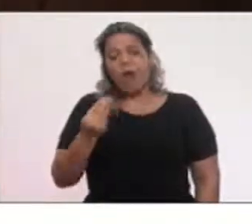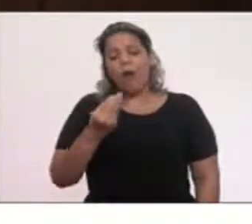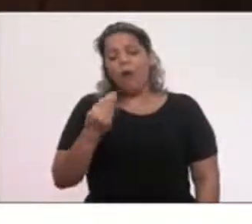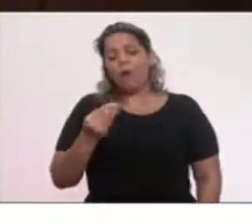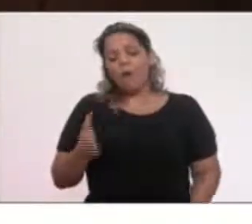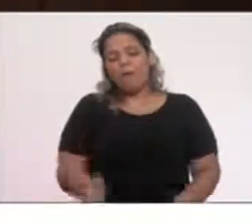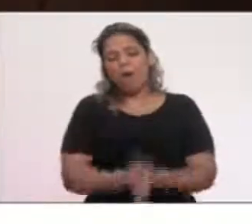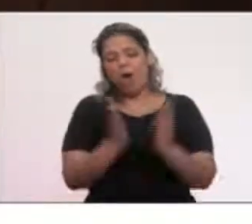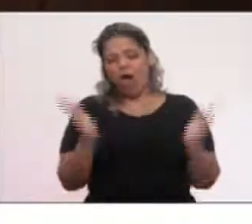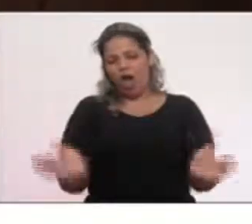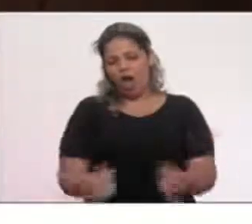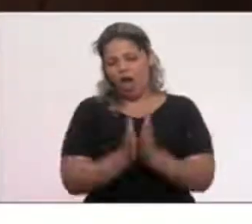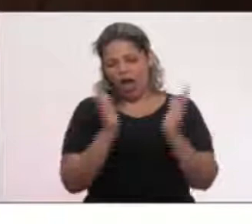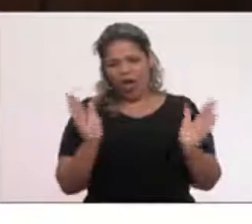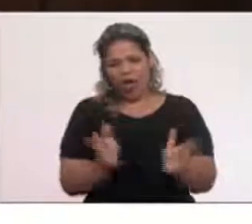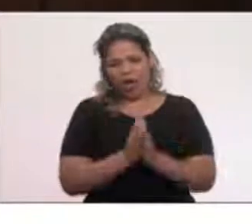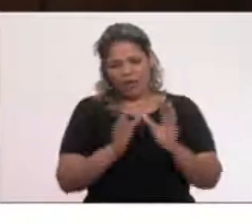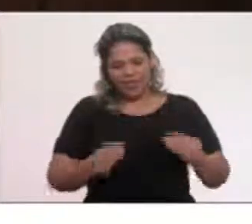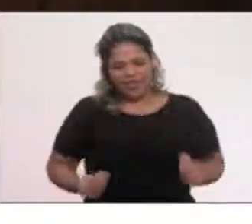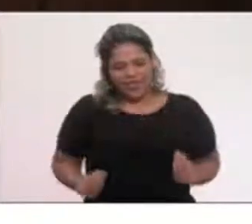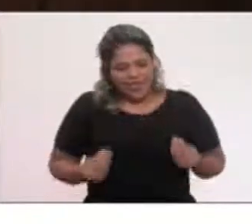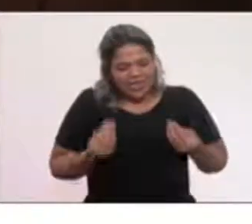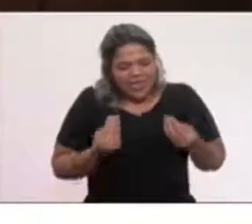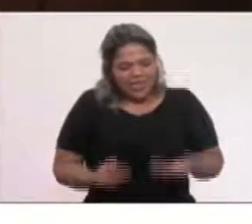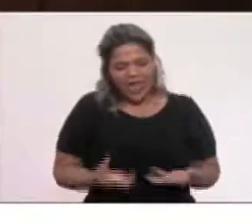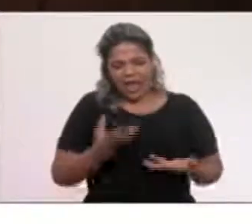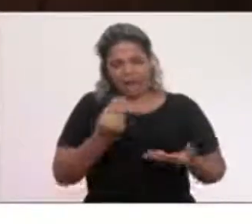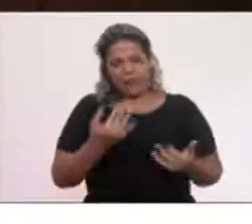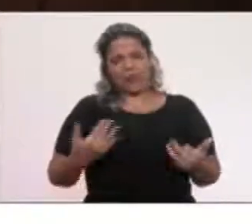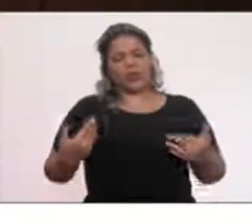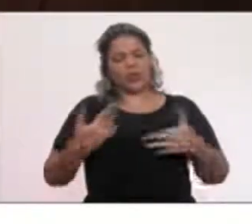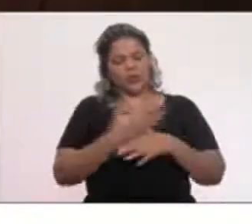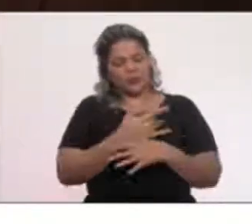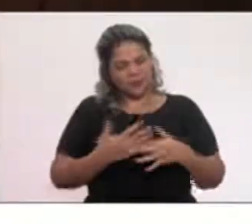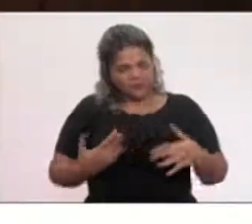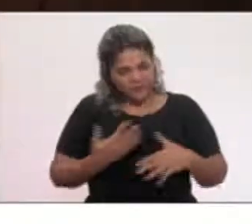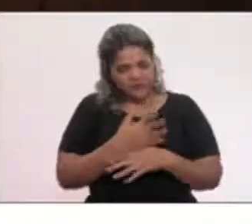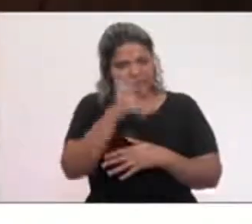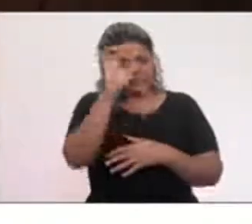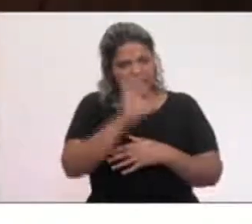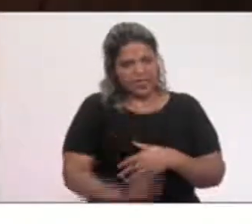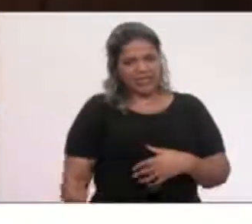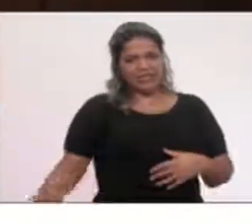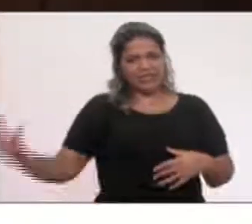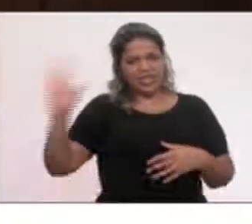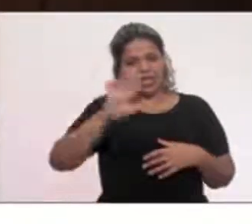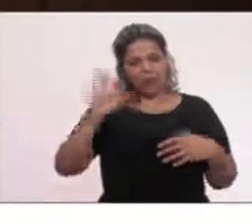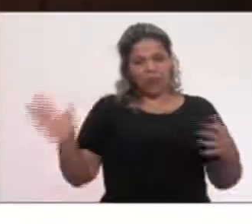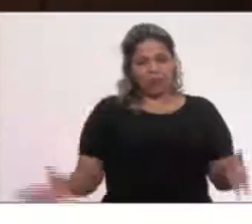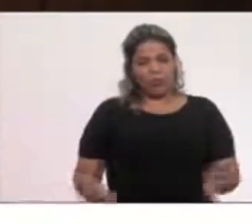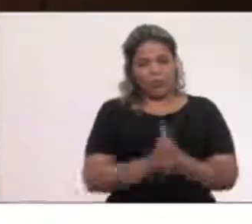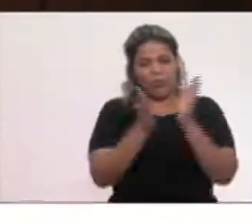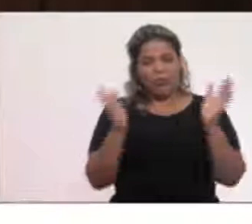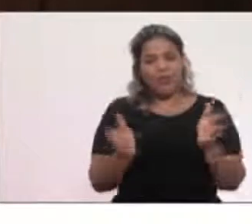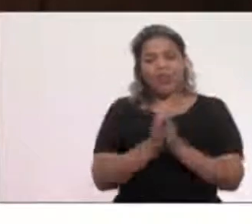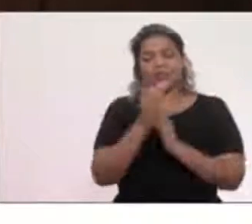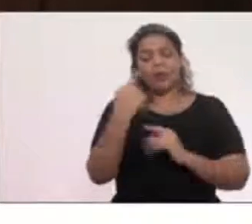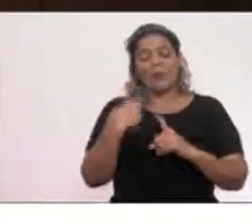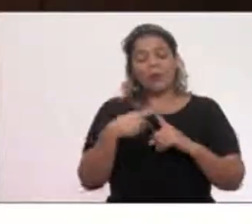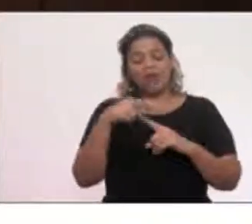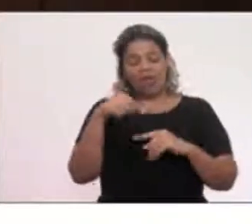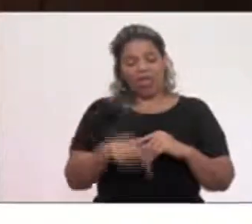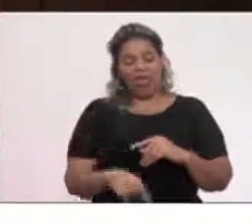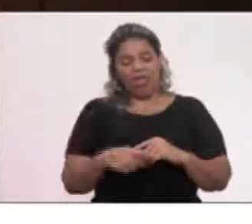da pobreza. Isso é jogar muitos municípios do Brasil numa situação de pobreza, porque esses